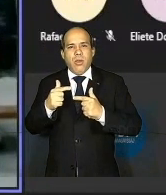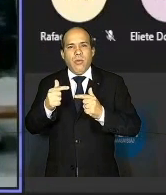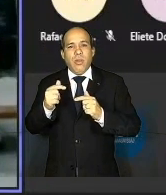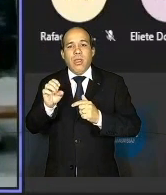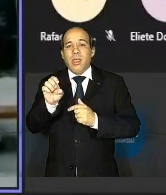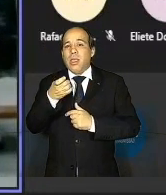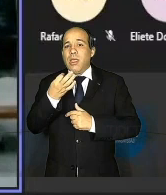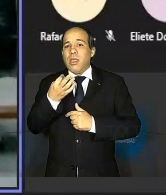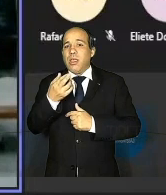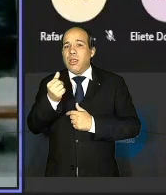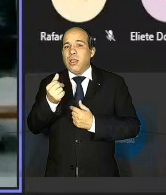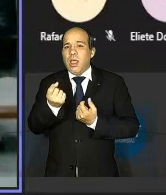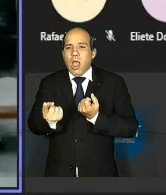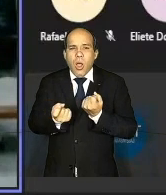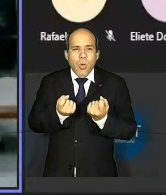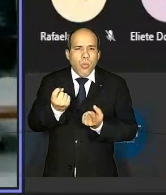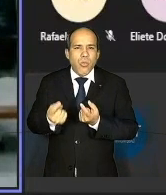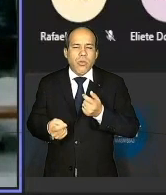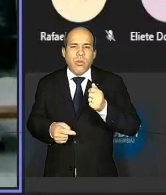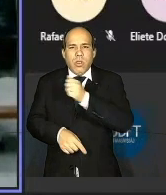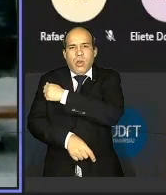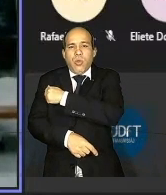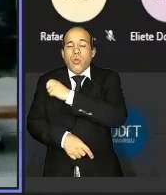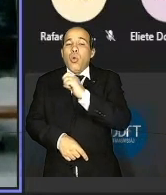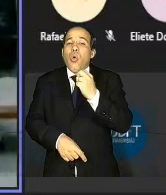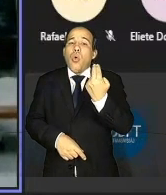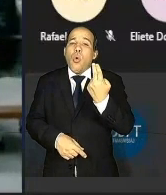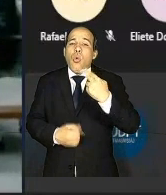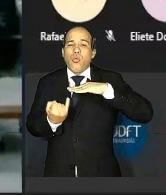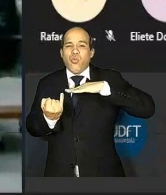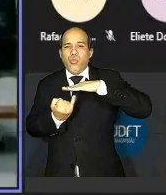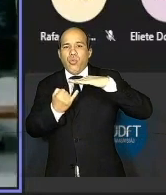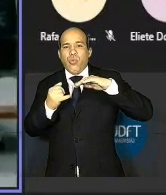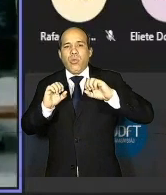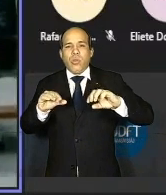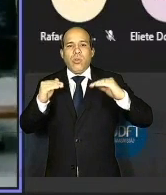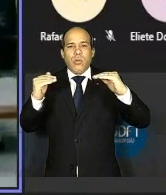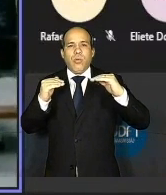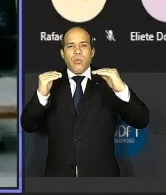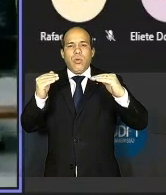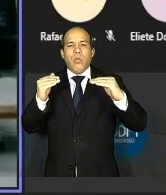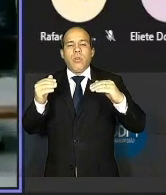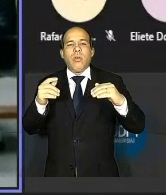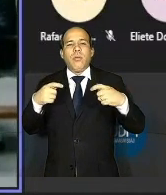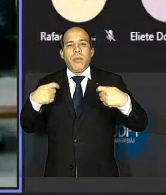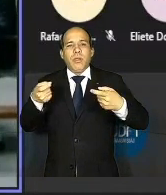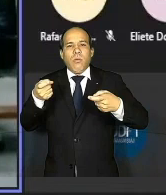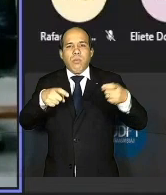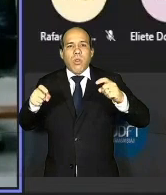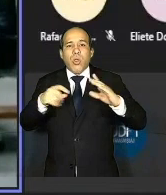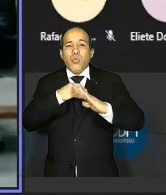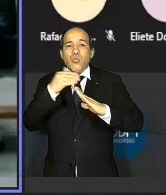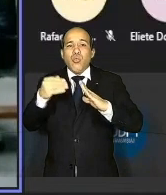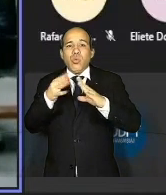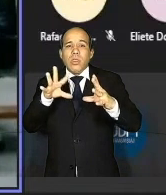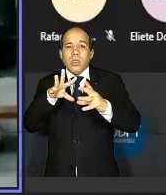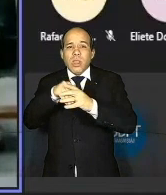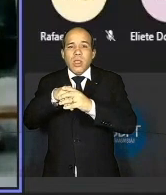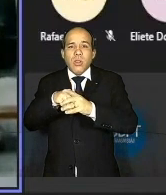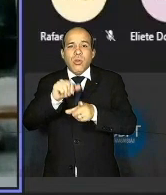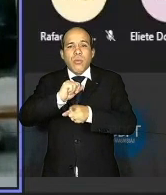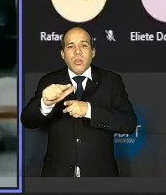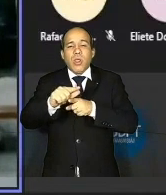de serviços extraordinários a determinados alunos? Ou deveriam as instituições embutir tais custos